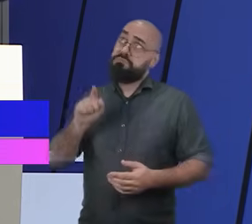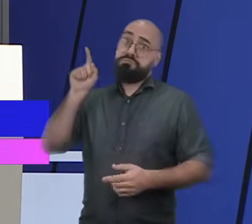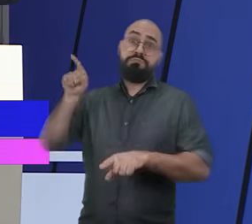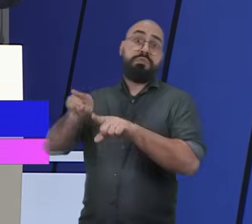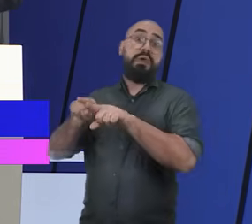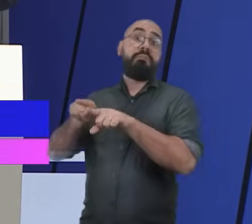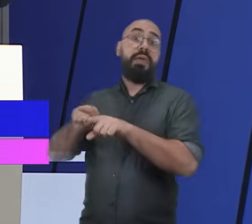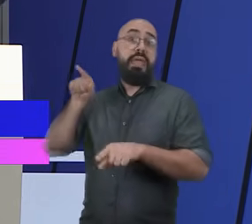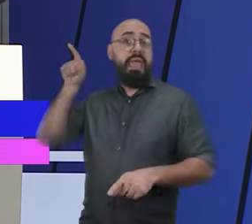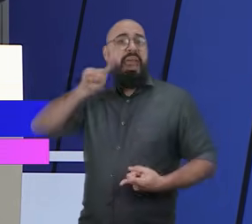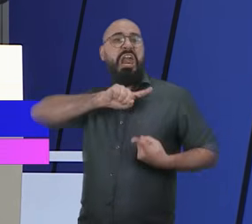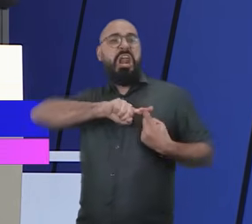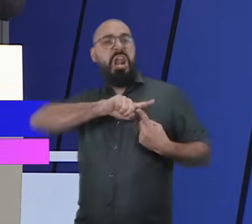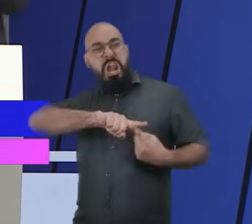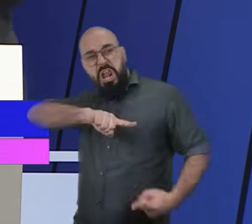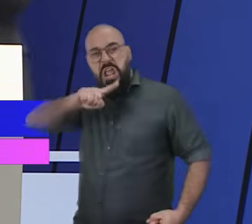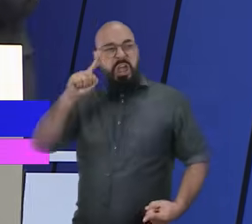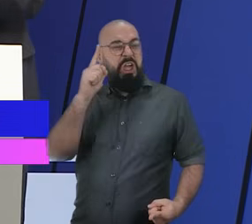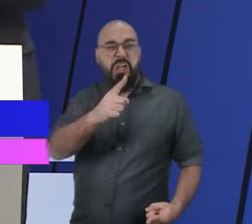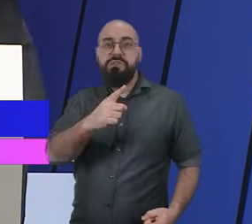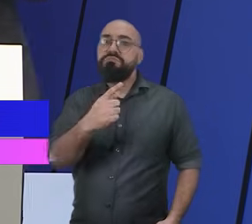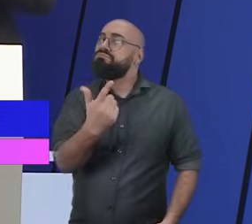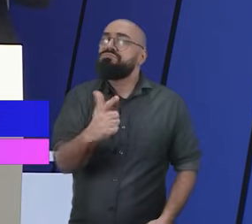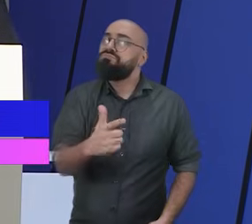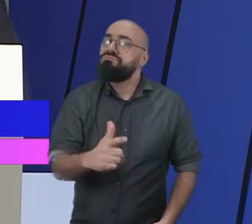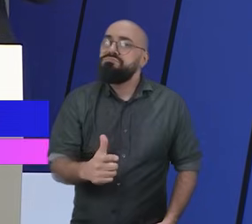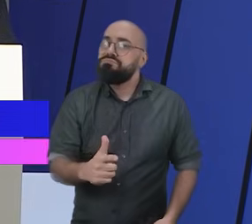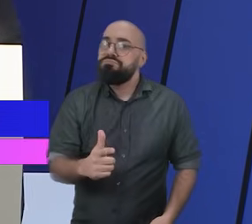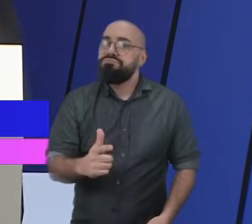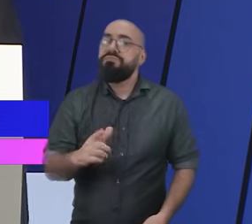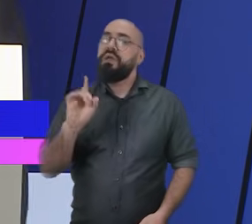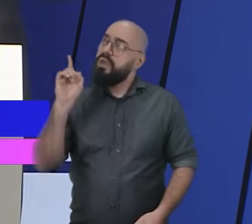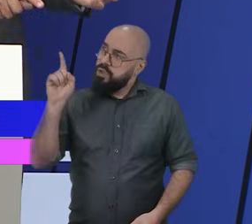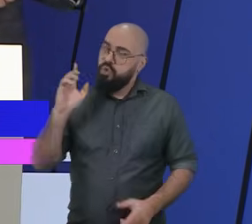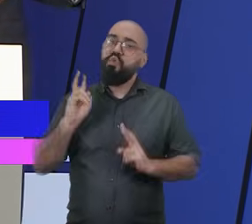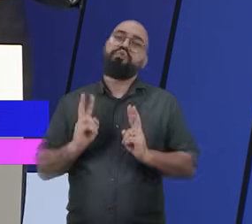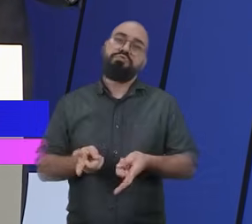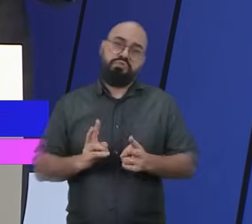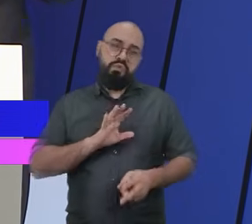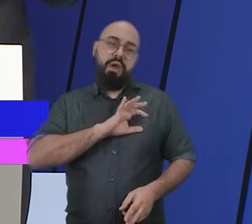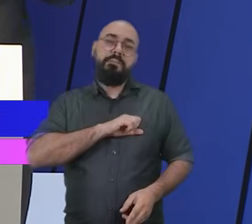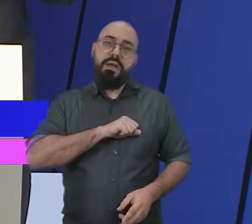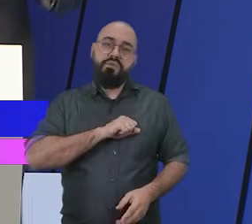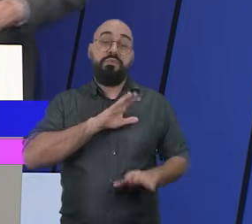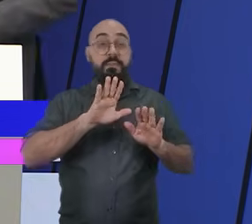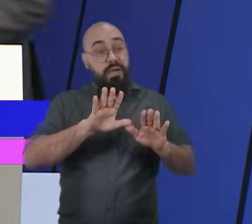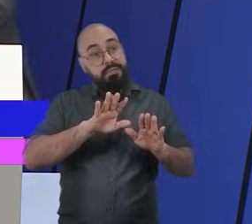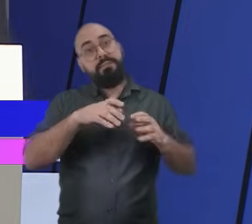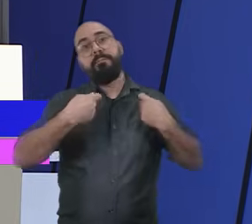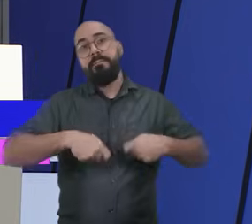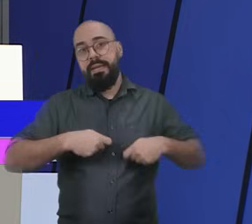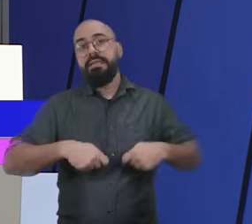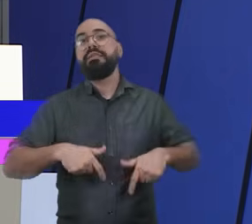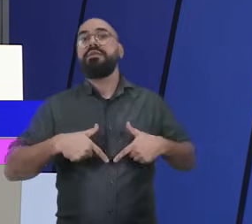por vingança. Ele continua amando, ainda que tenha que fazer justiça. Entendeu isso? Bom, mas vamos seguir um pouquinho